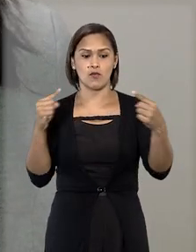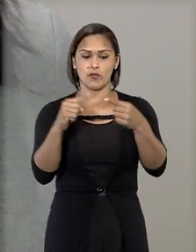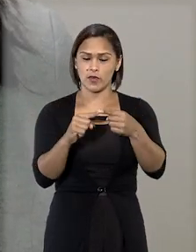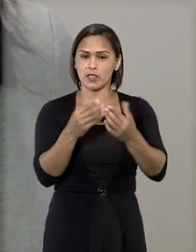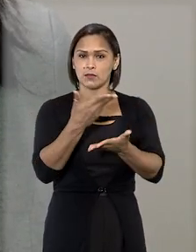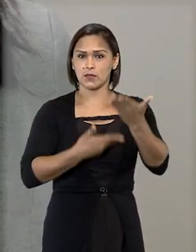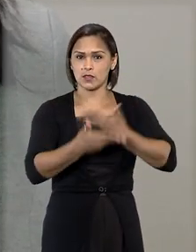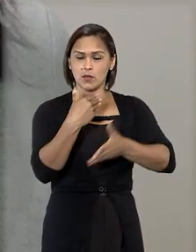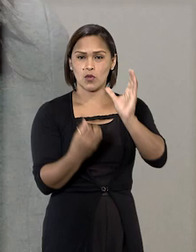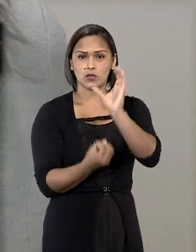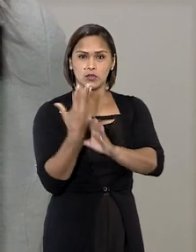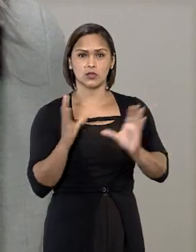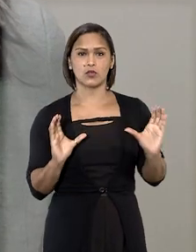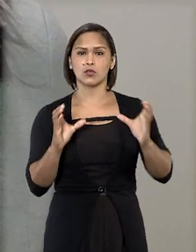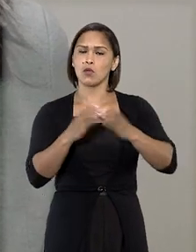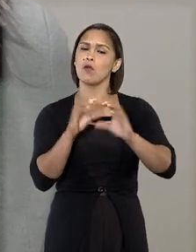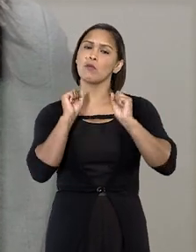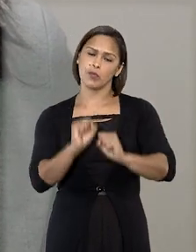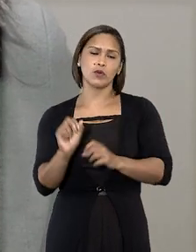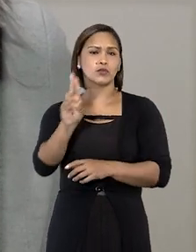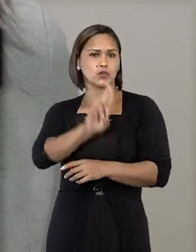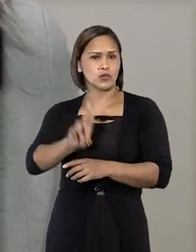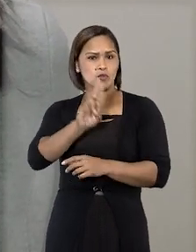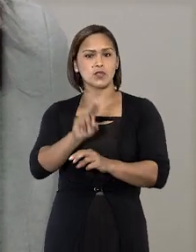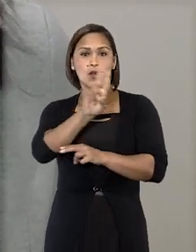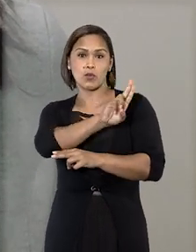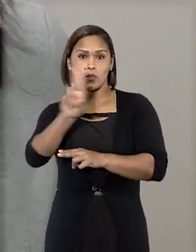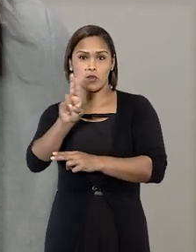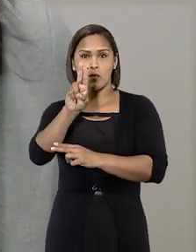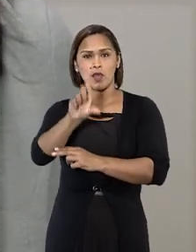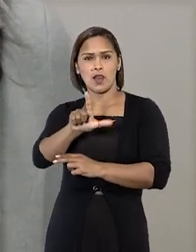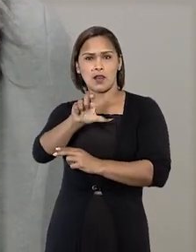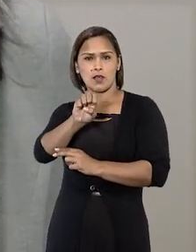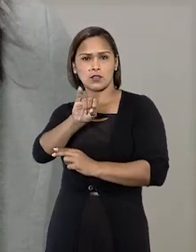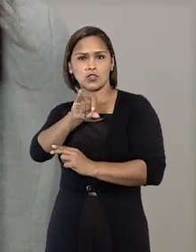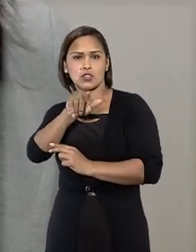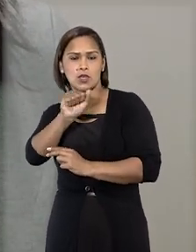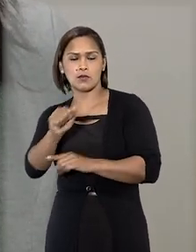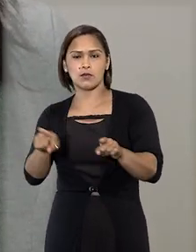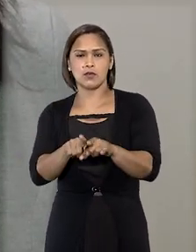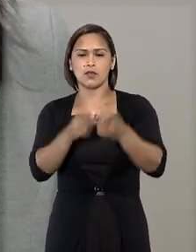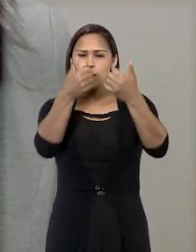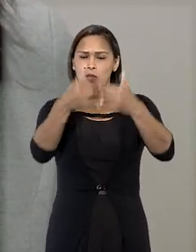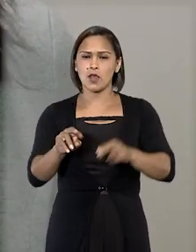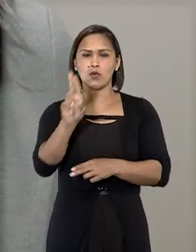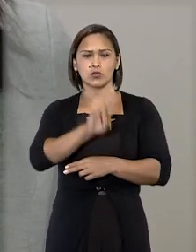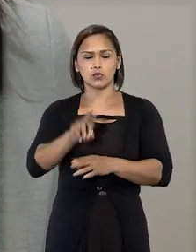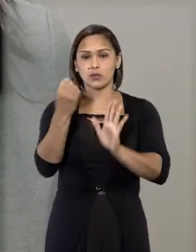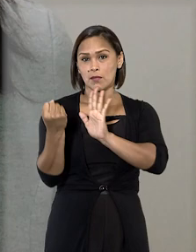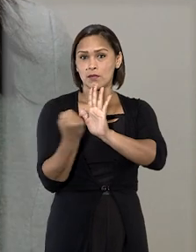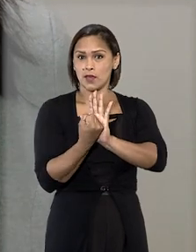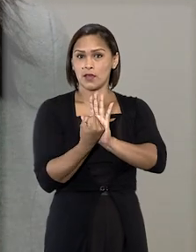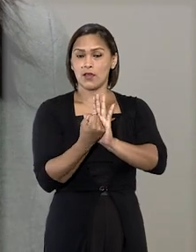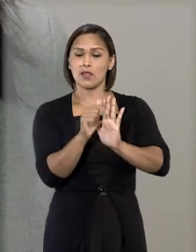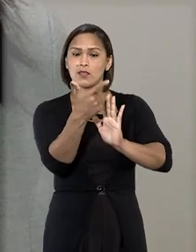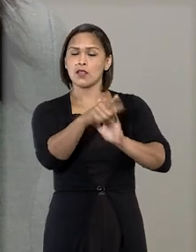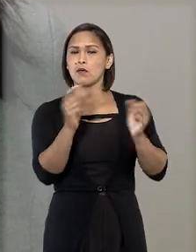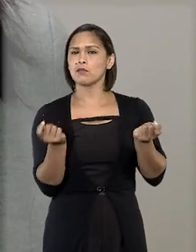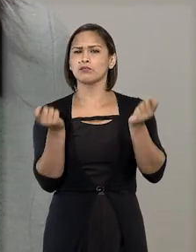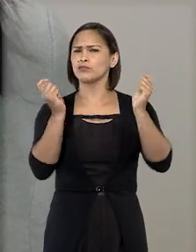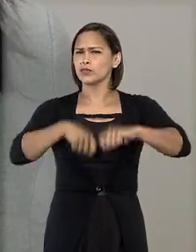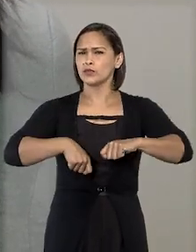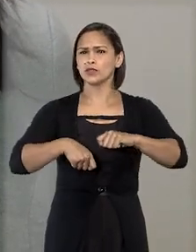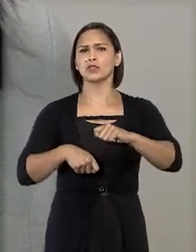formação original do grupo, podem utilizar o nome Legião Urbana e também fazer uso limitado da marca, não sendo permitida